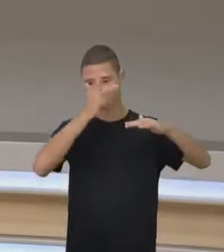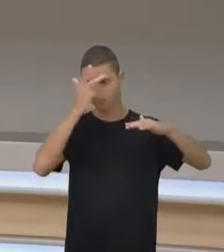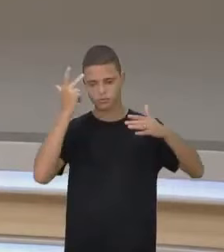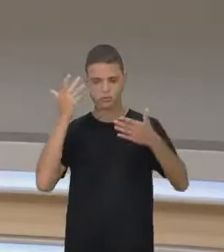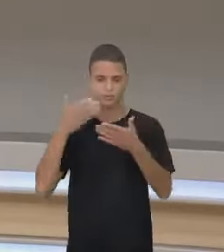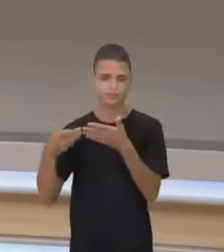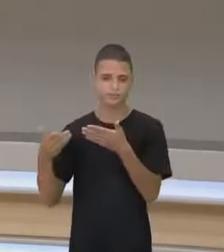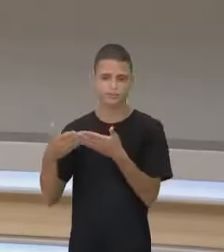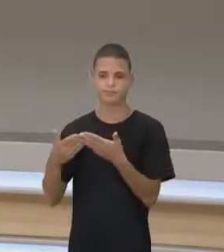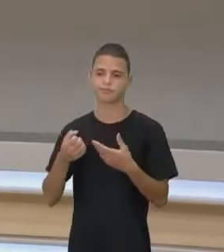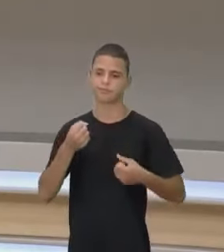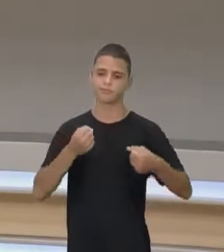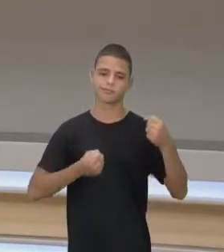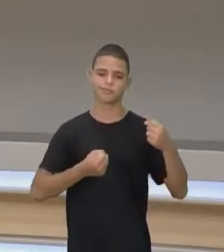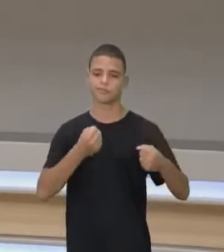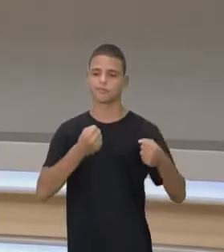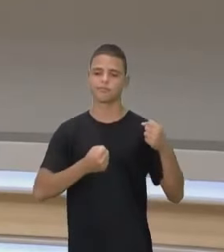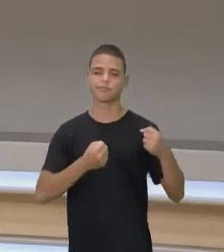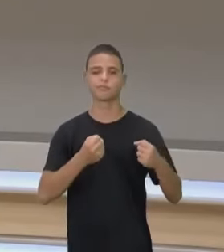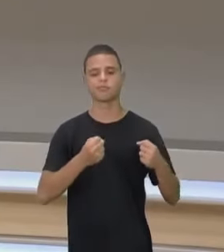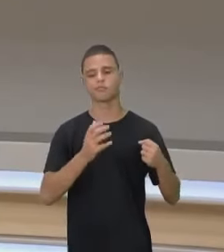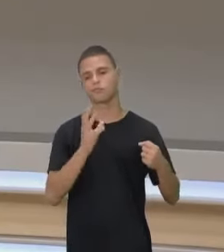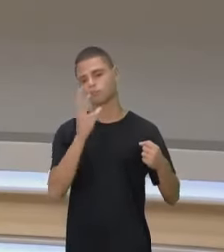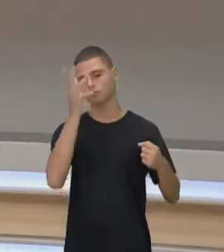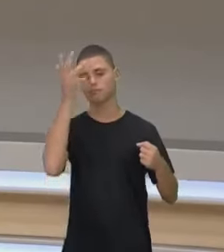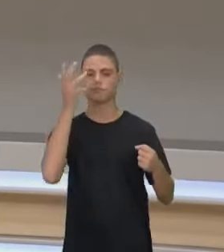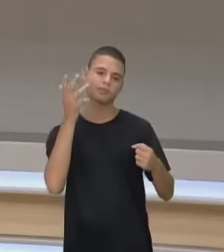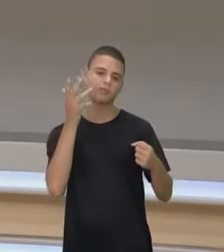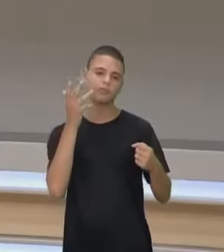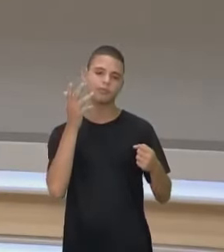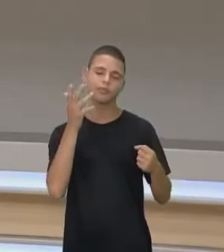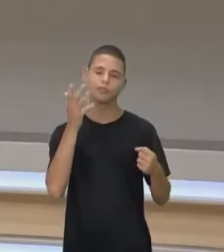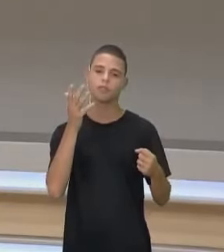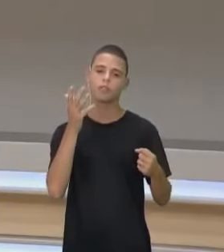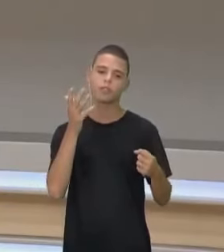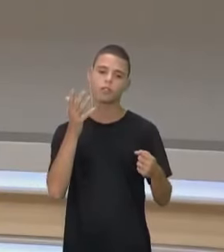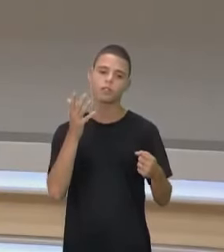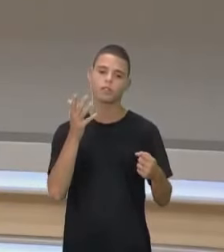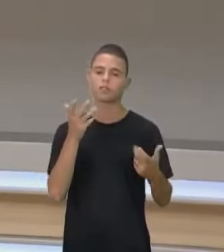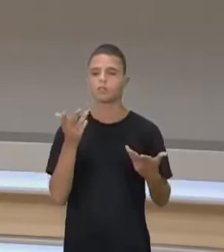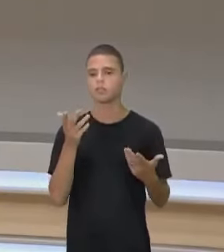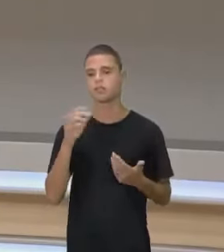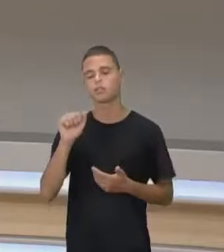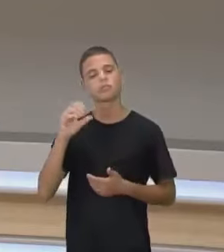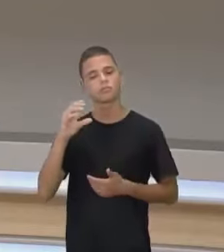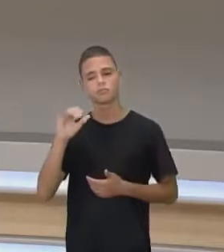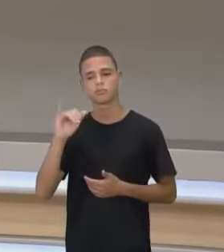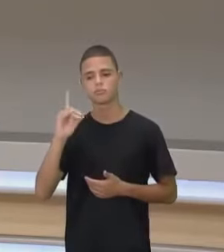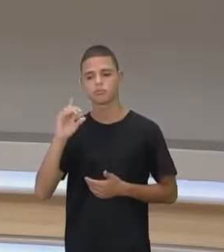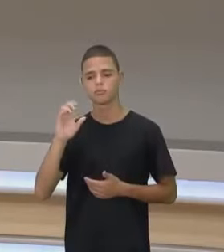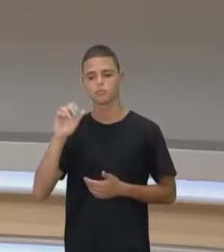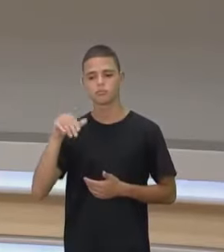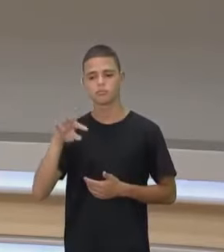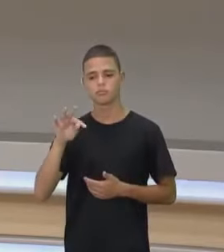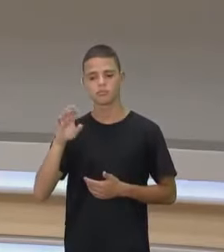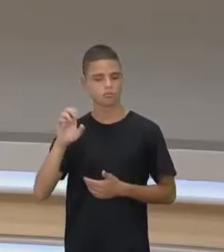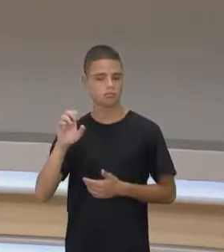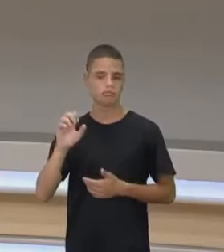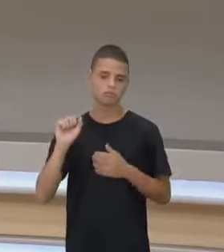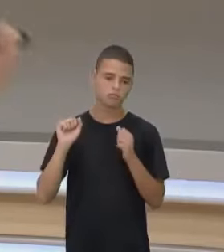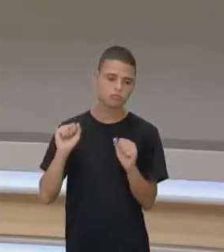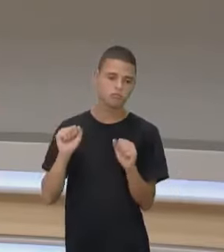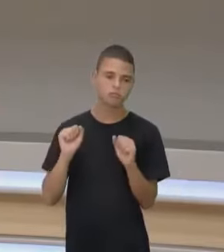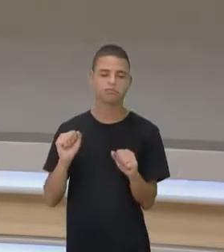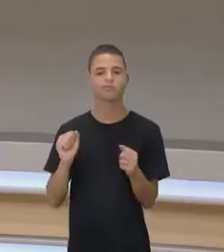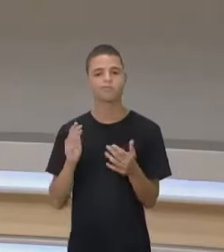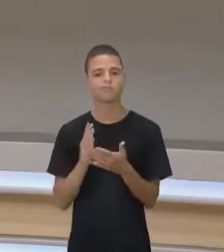perdas, mas ainda conseguem lidar com isso, eu não falo desastre, né? É um acidente. Né? E a gente aí pode trazer